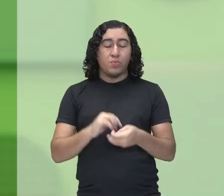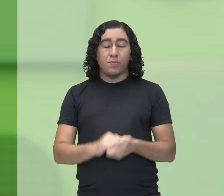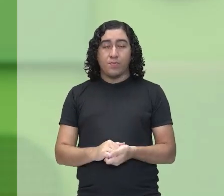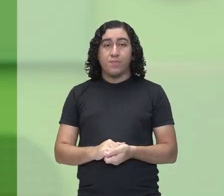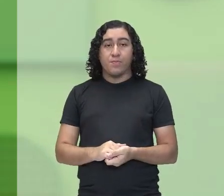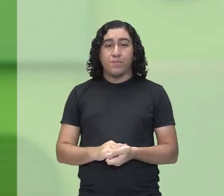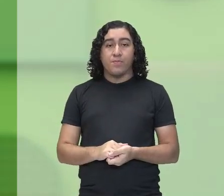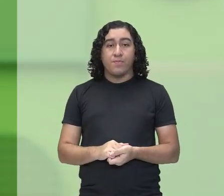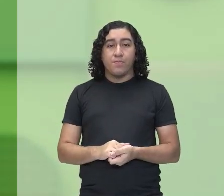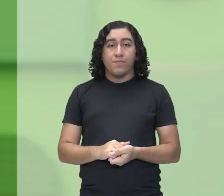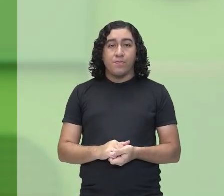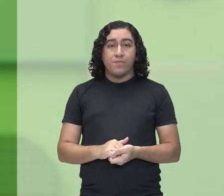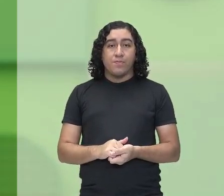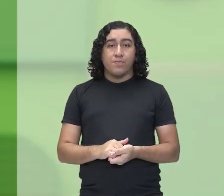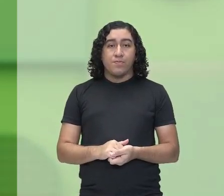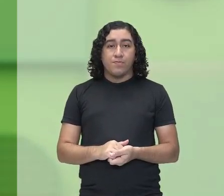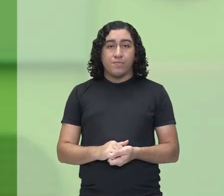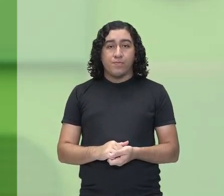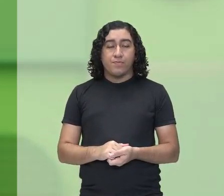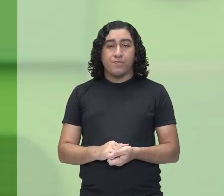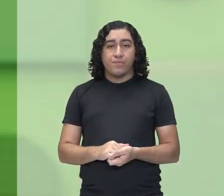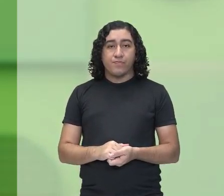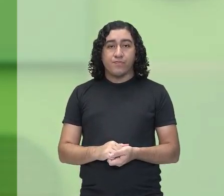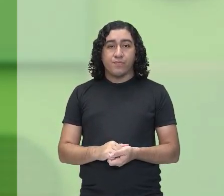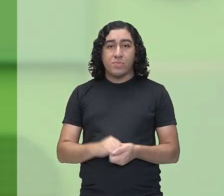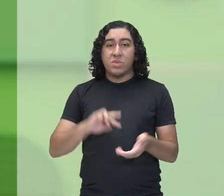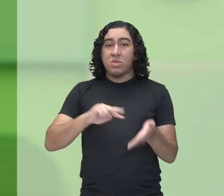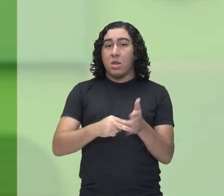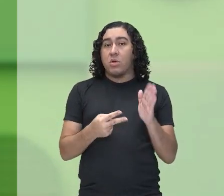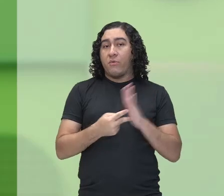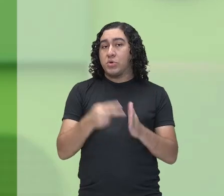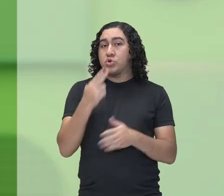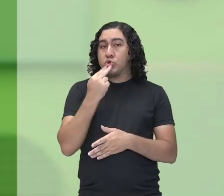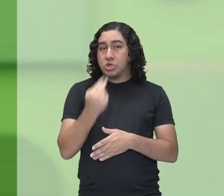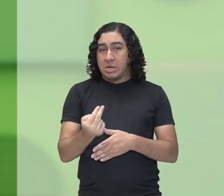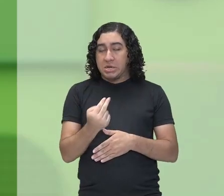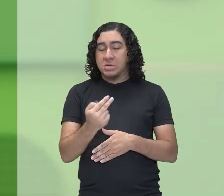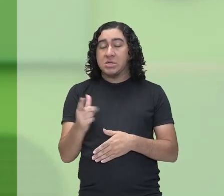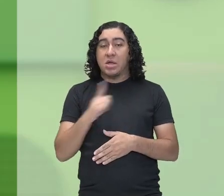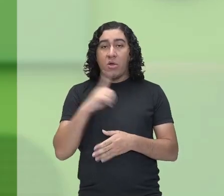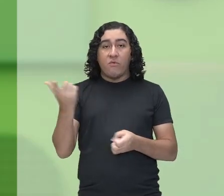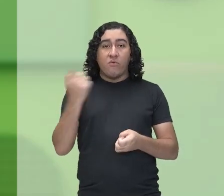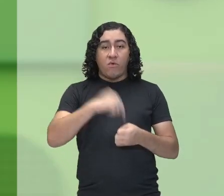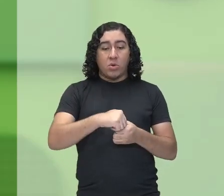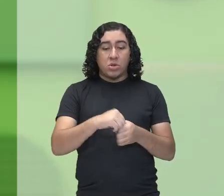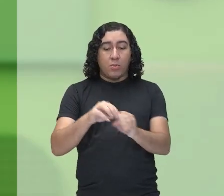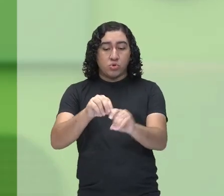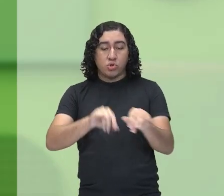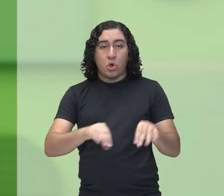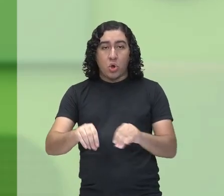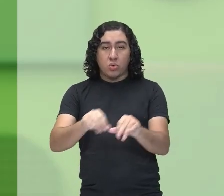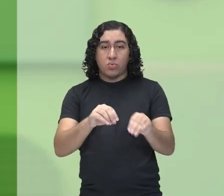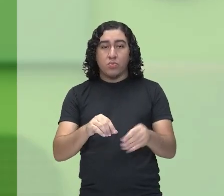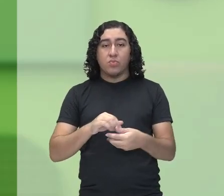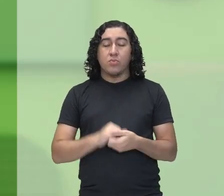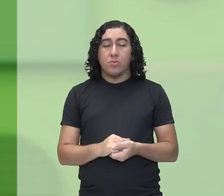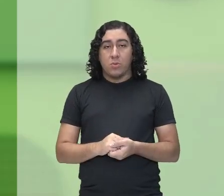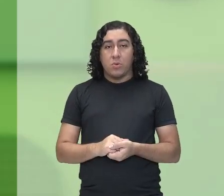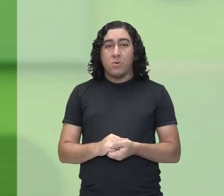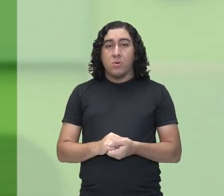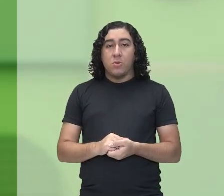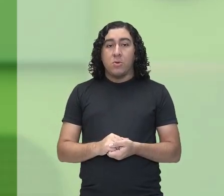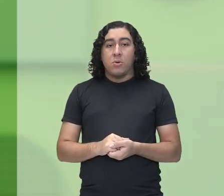essa decomposição vai retornar, neste processo, os nutrientes para o solo. Quem atua ali são os